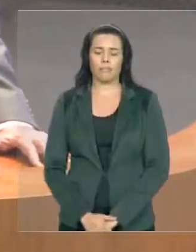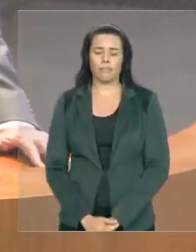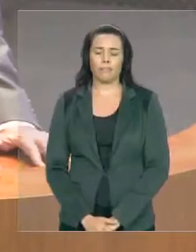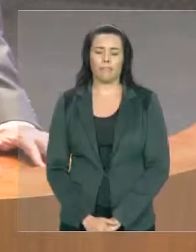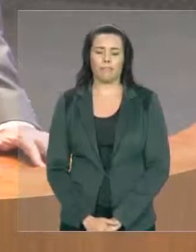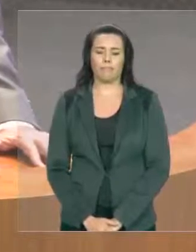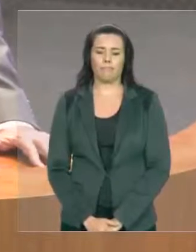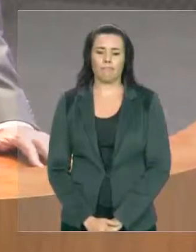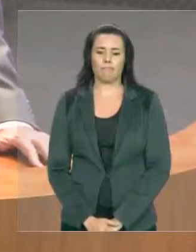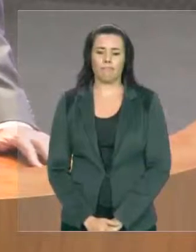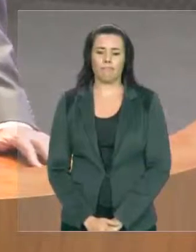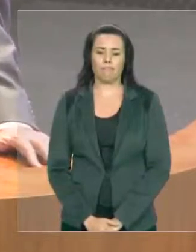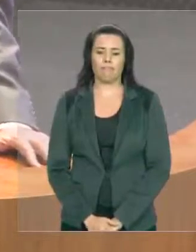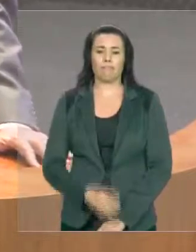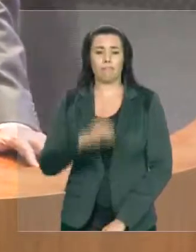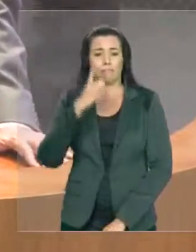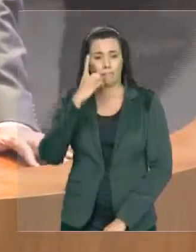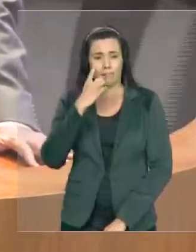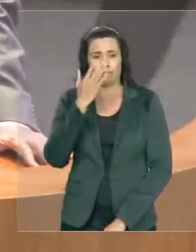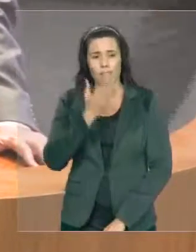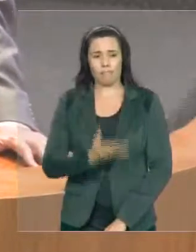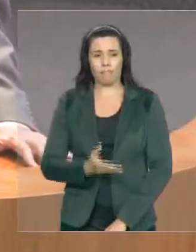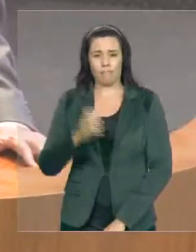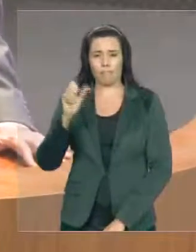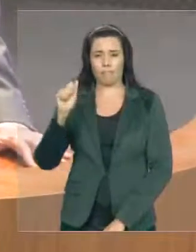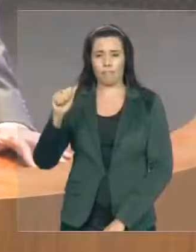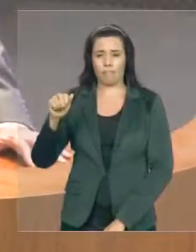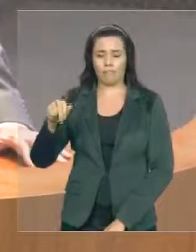senhora deputada Andréa Moura, que eu agradeço a gentileza de